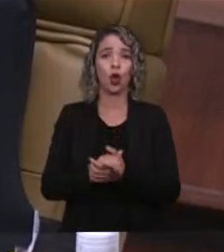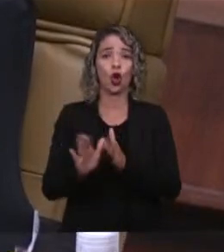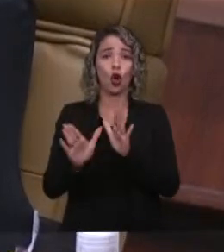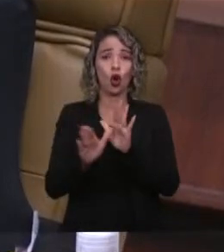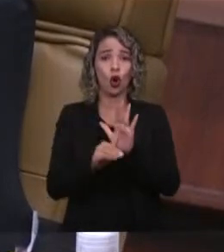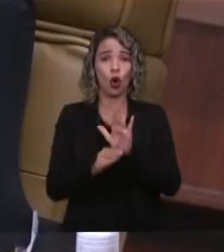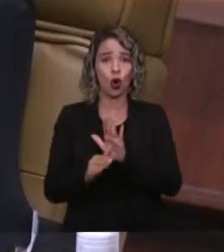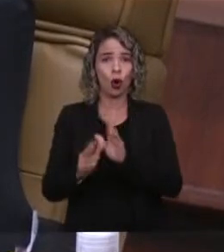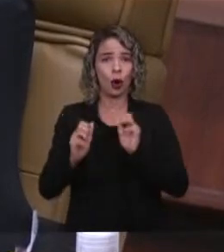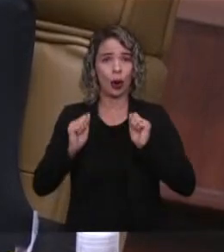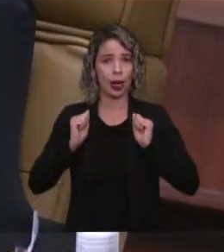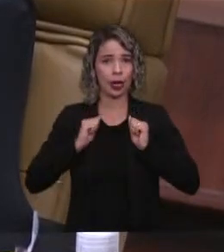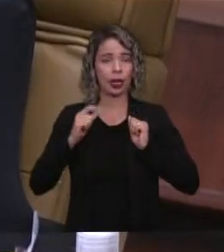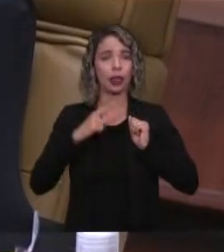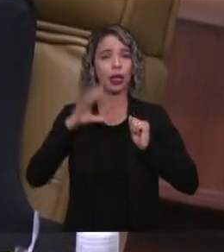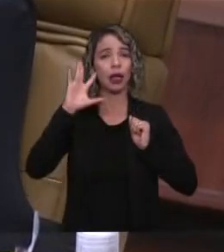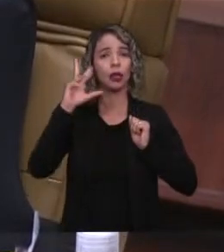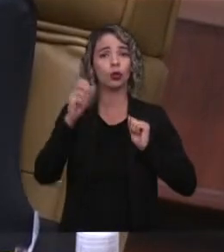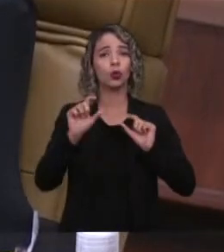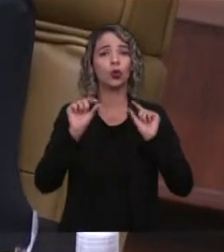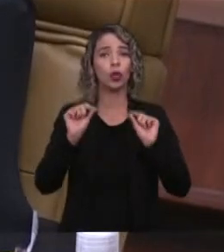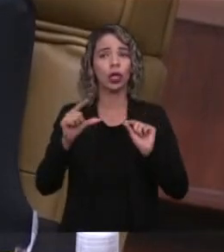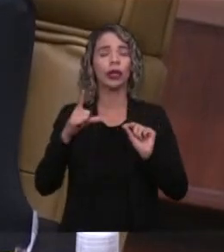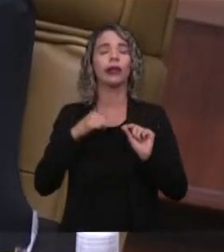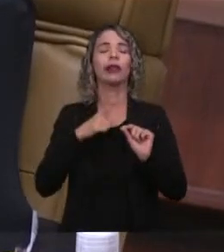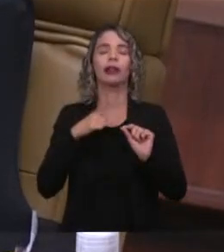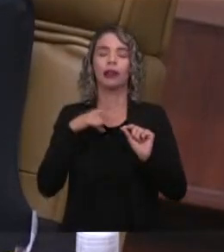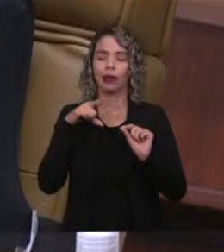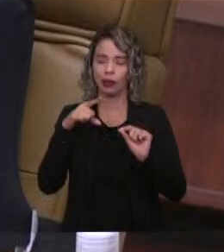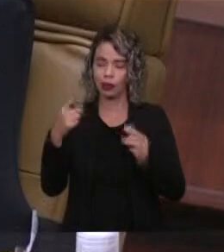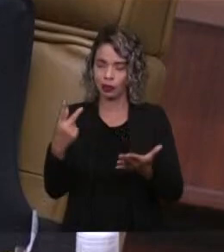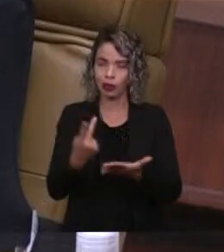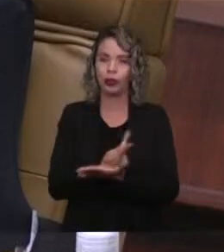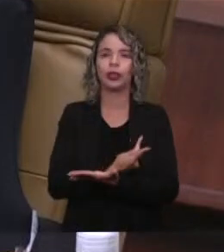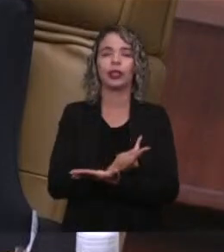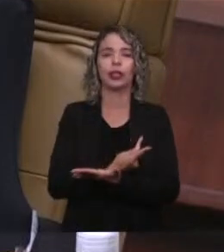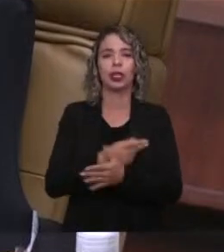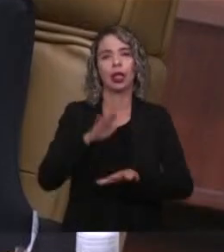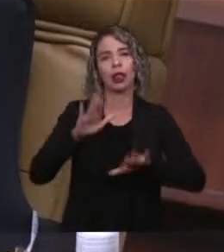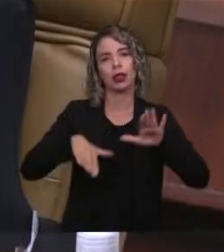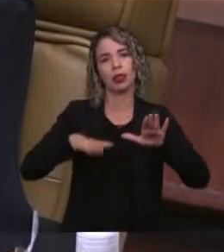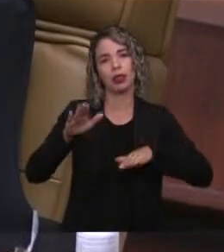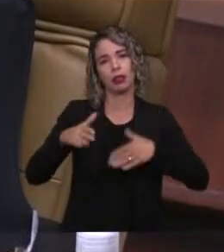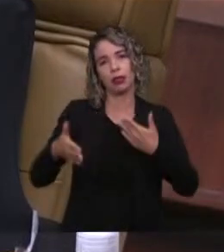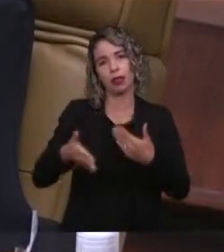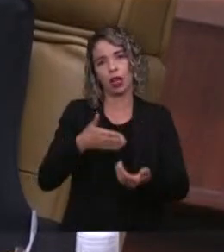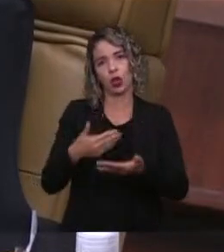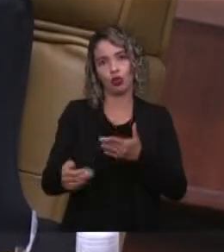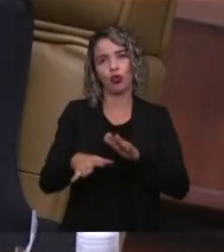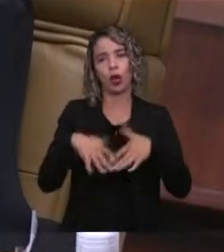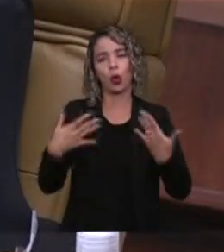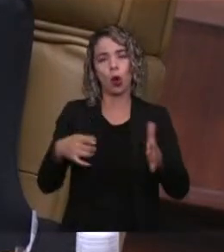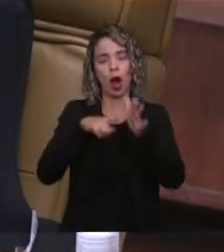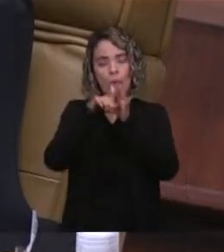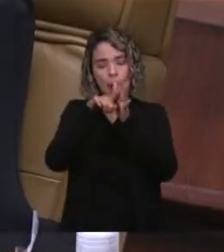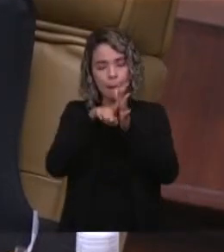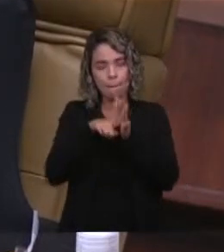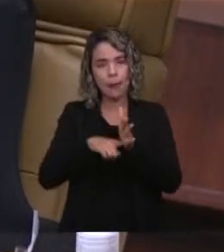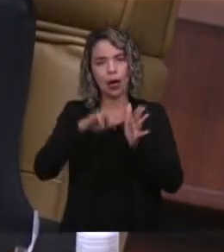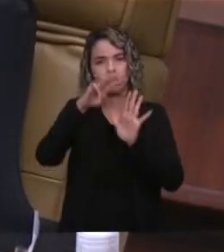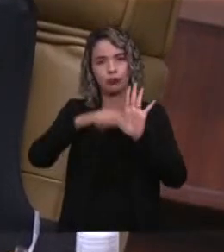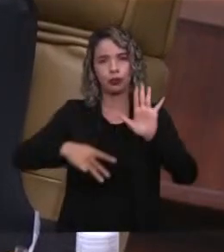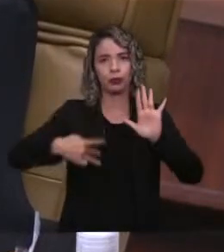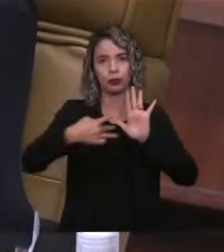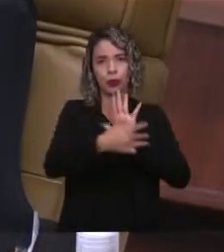Chega-se à conclusão acima relativa à ocorrência do delito de corrupção, independentemente da análise pericial da planilha apresentada por